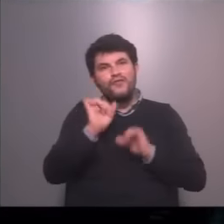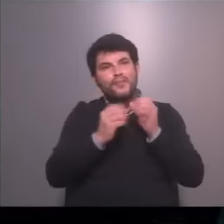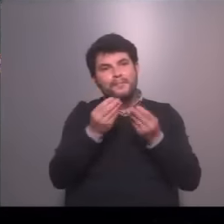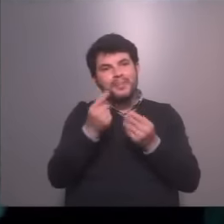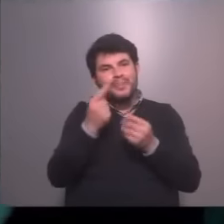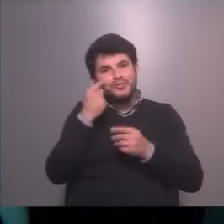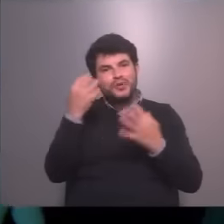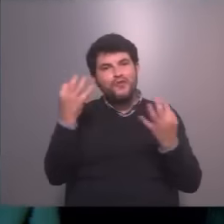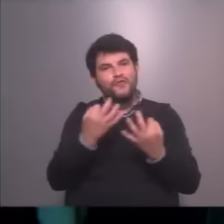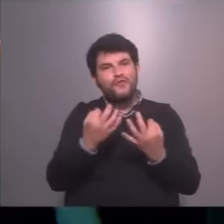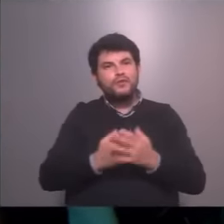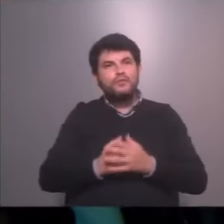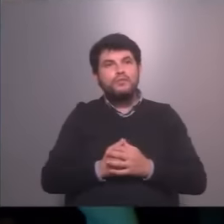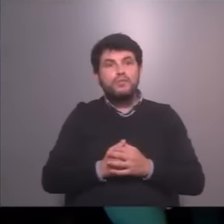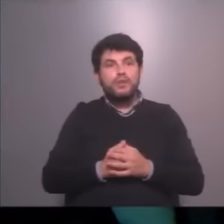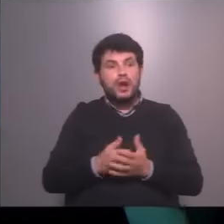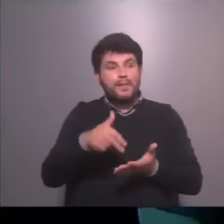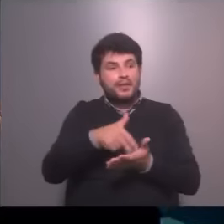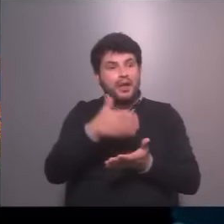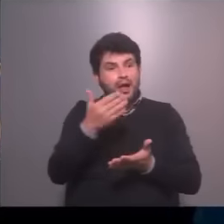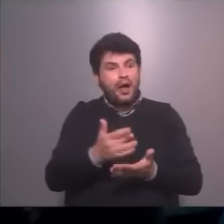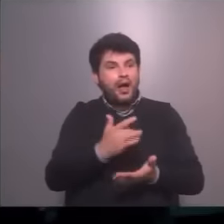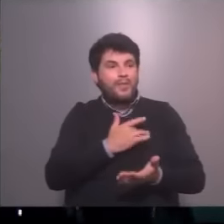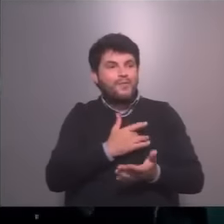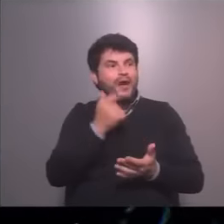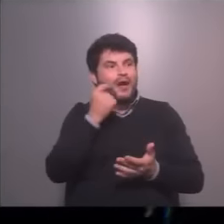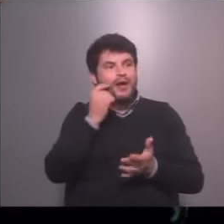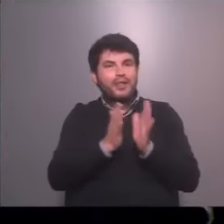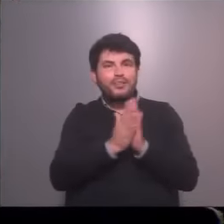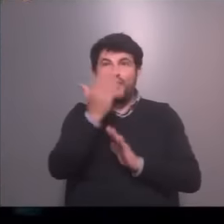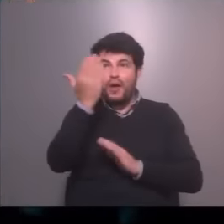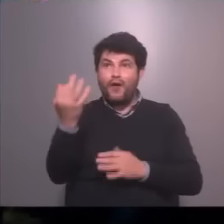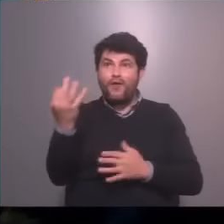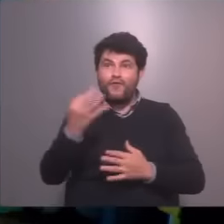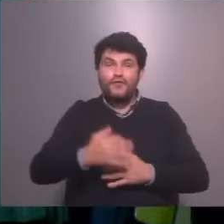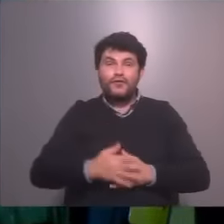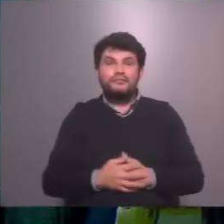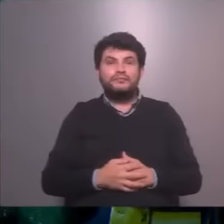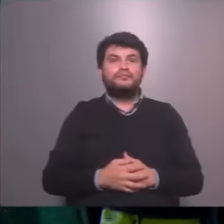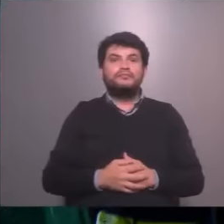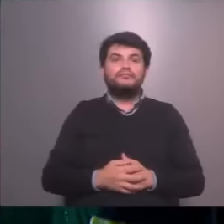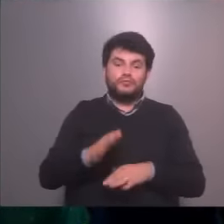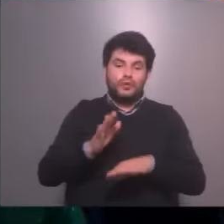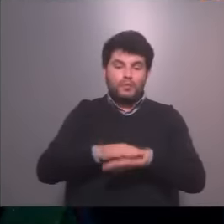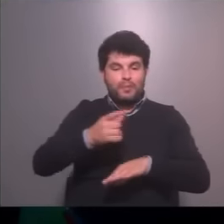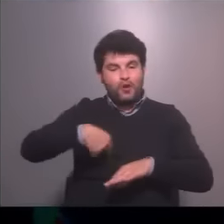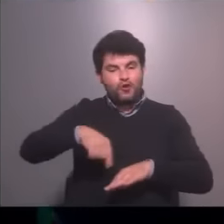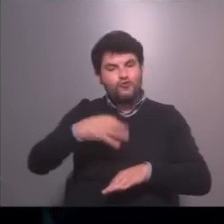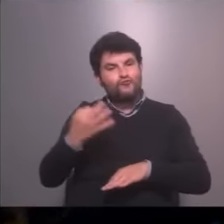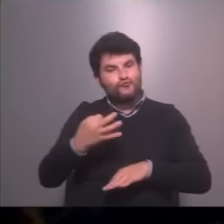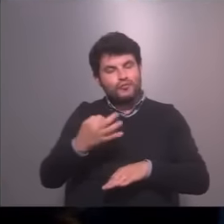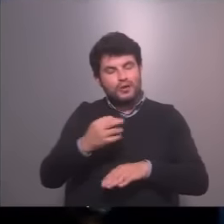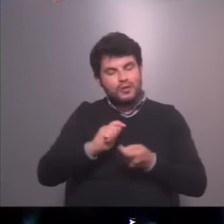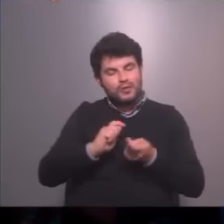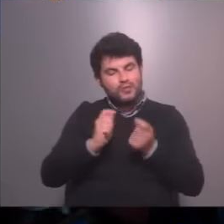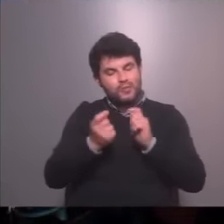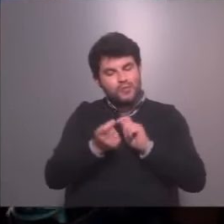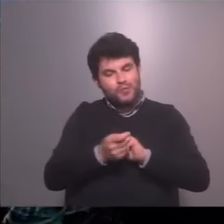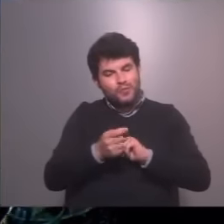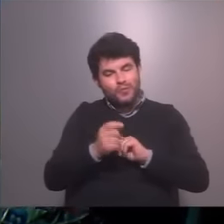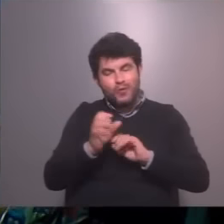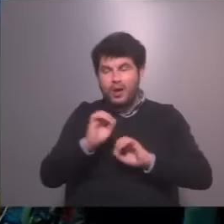Maria, a Mãe de Misericórdia, experimentou na sua vida de modo muito especial a presença